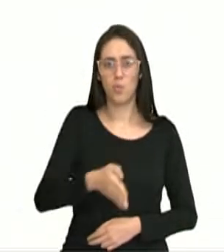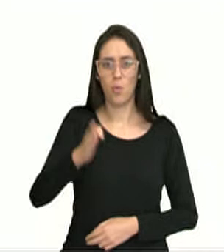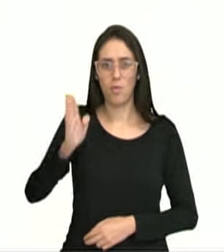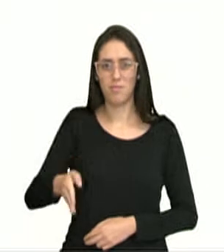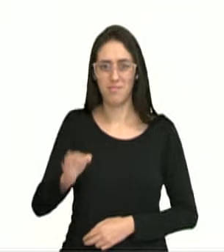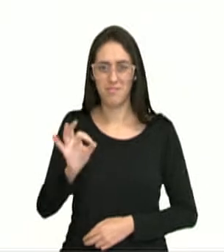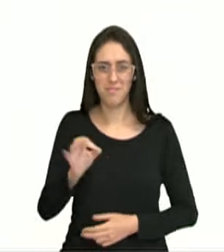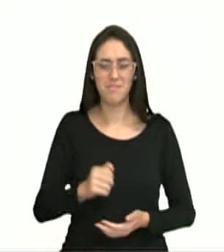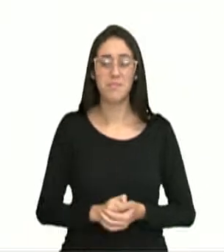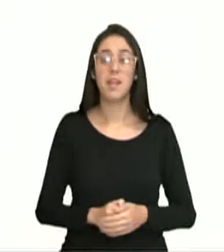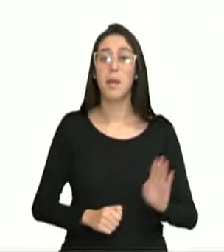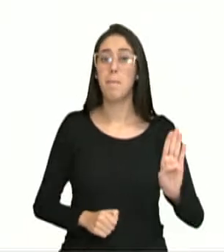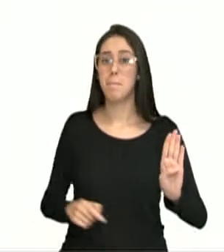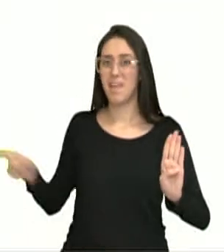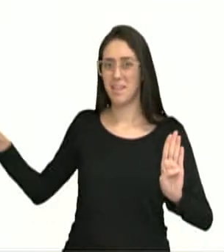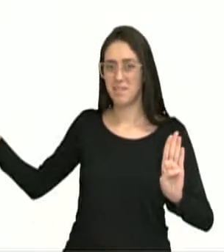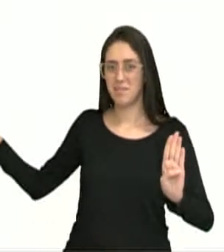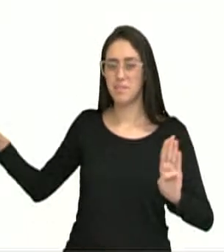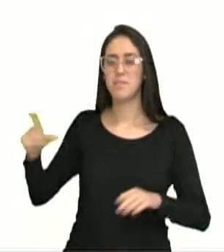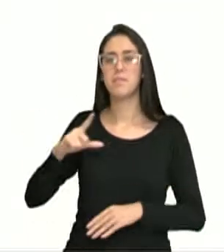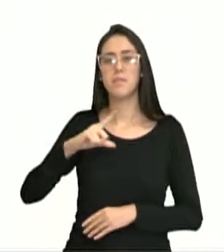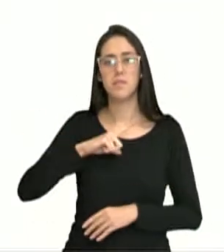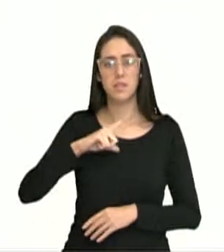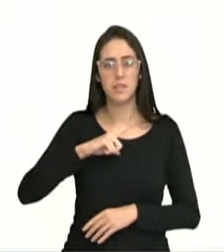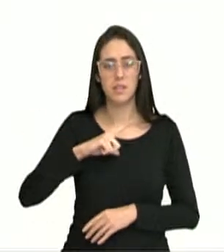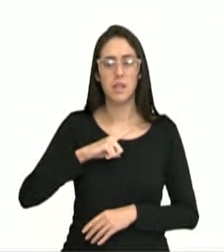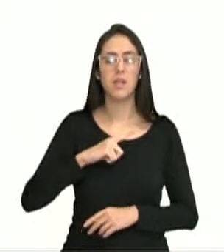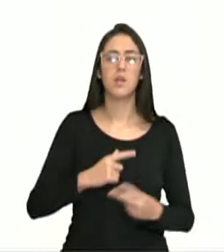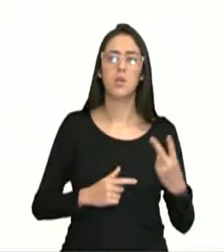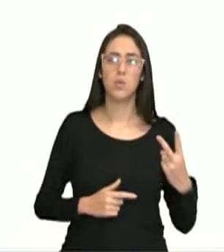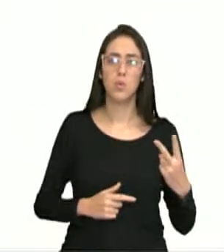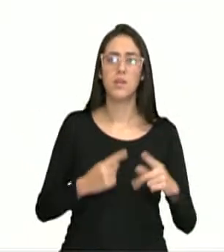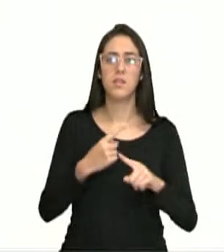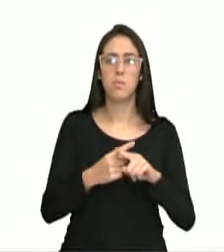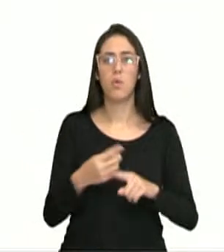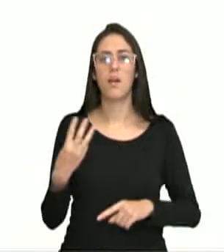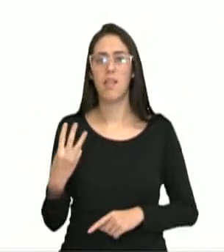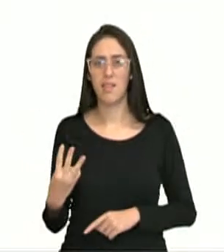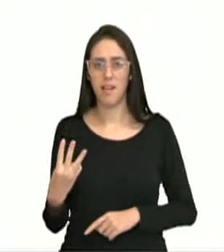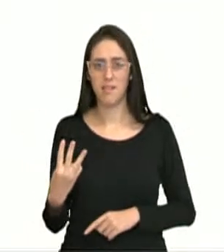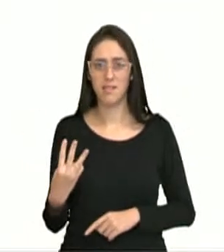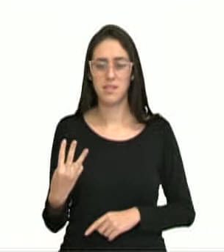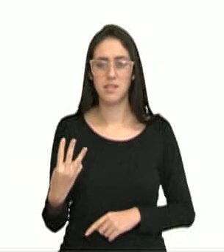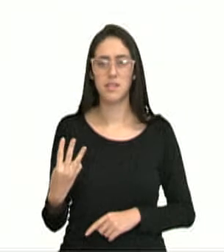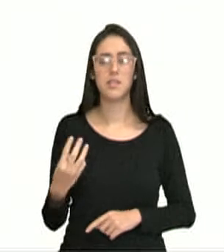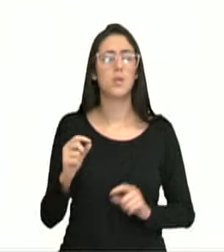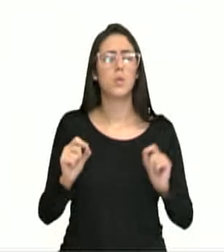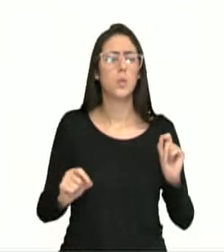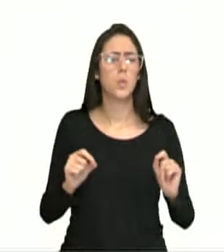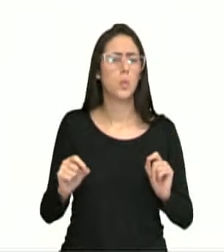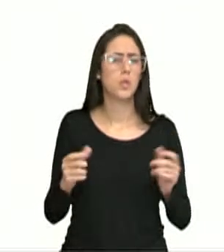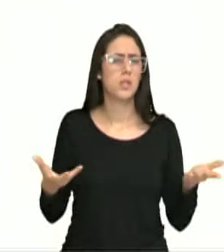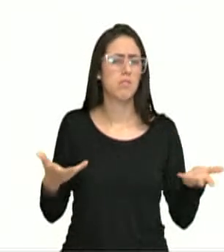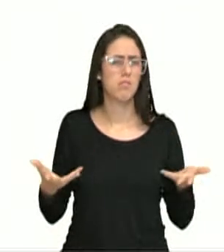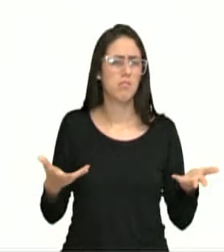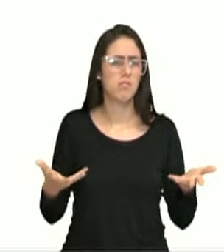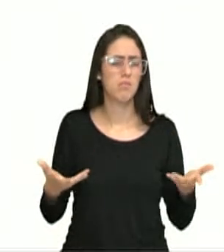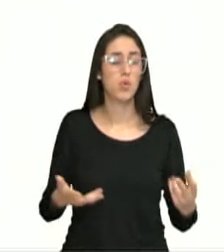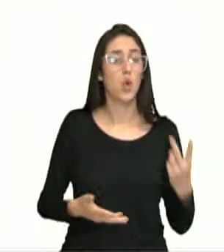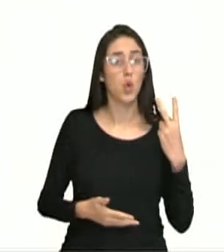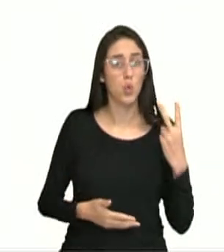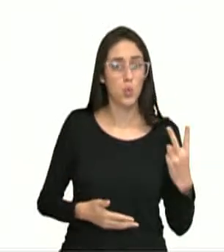exemplo B, eu tenho uma matriz do tipo 2 por 3. Isso significa o quê?